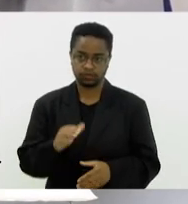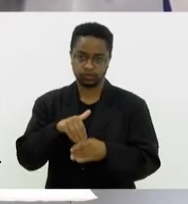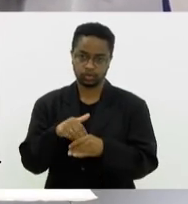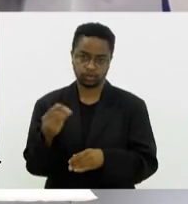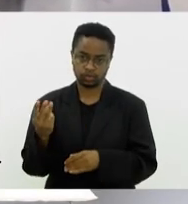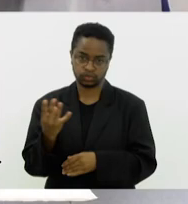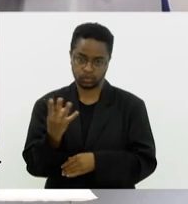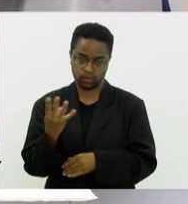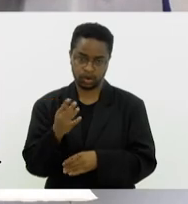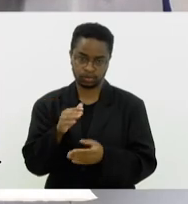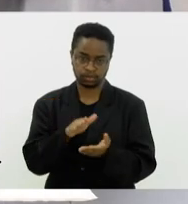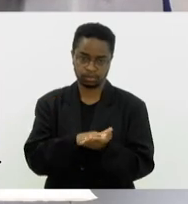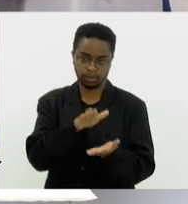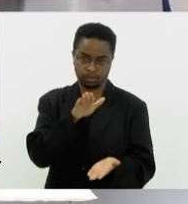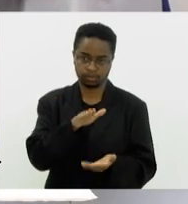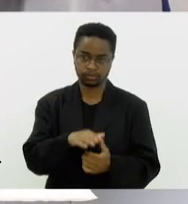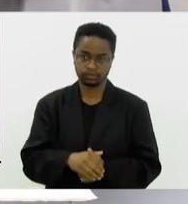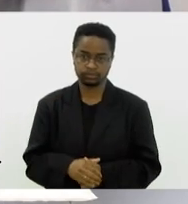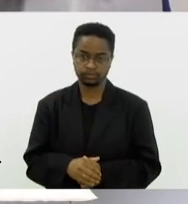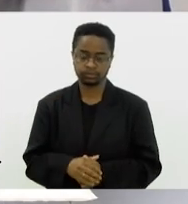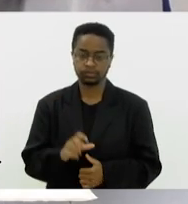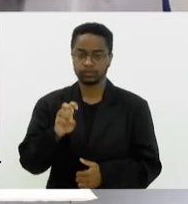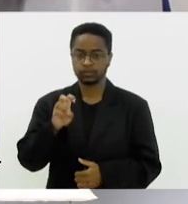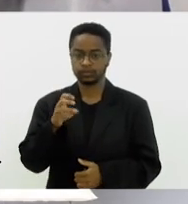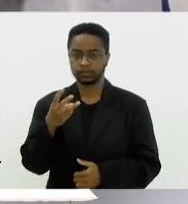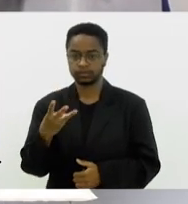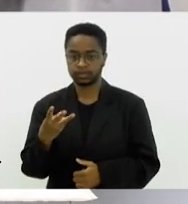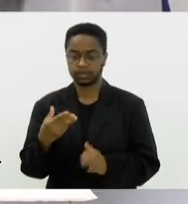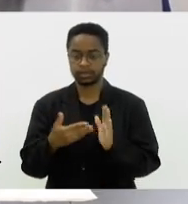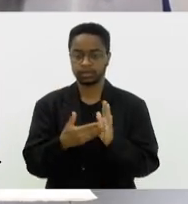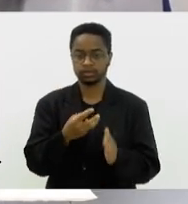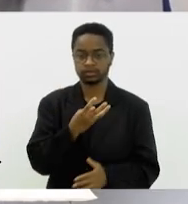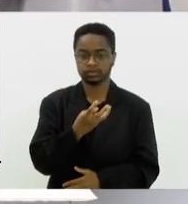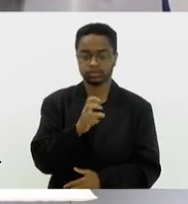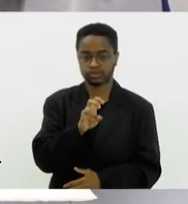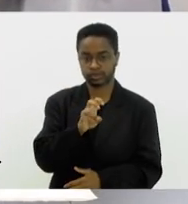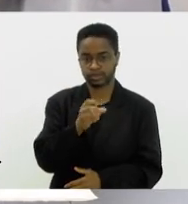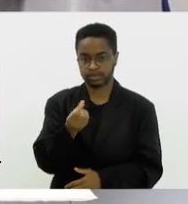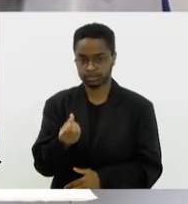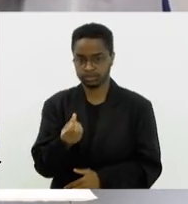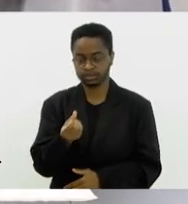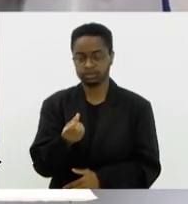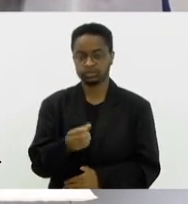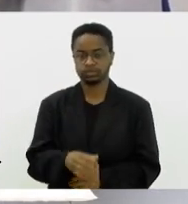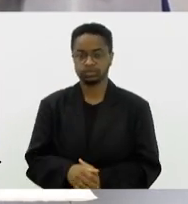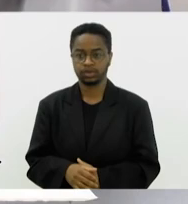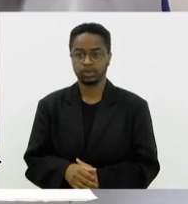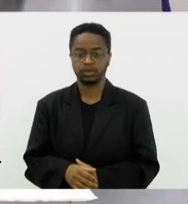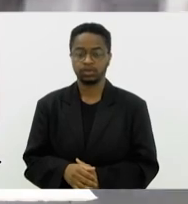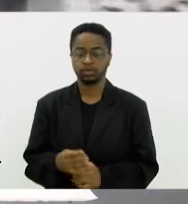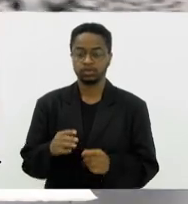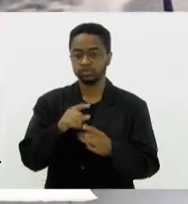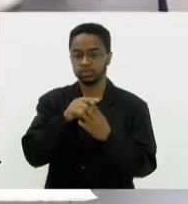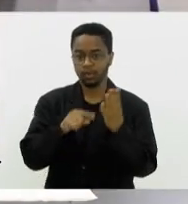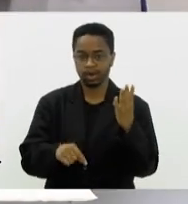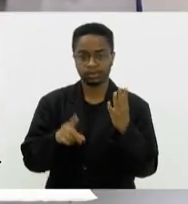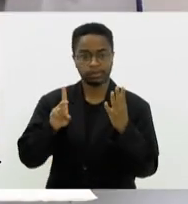bloco são os 53 quatro. 53 a 56. 53 e 56 são os quatro de autoria da deputada Verônica, os quatro sobre patrimônio, os quatro com o